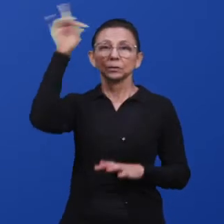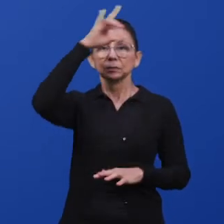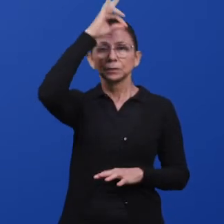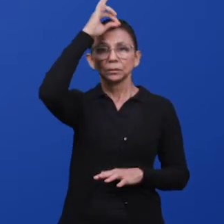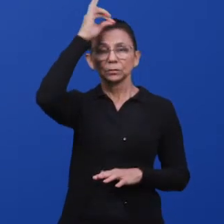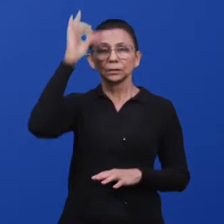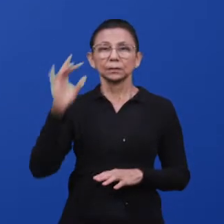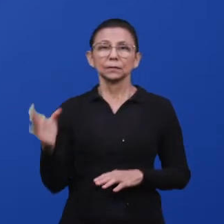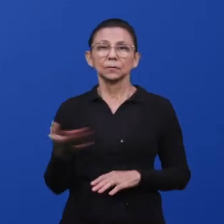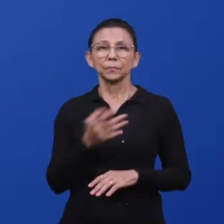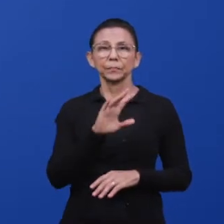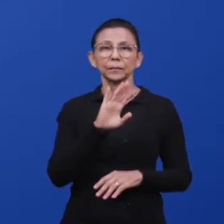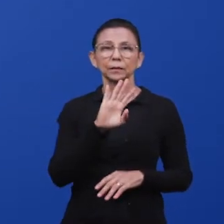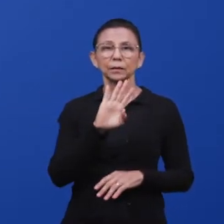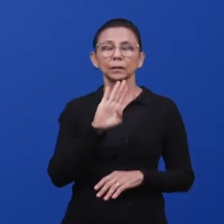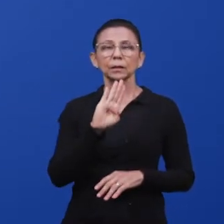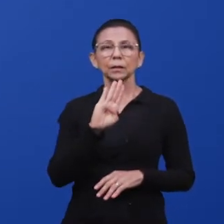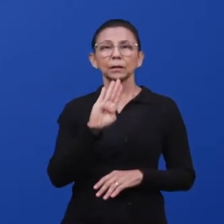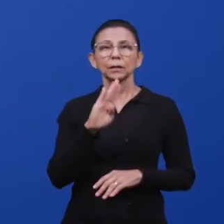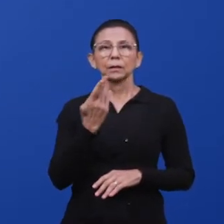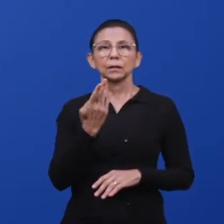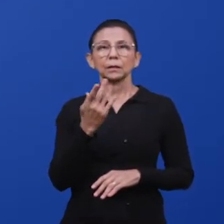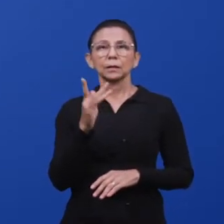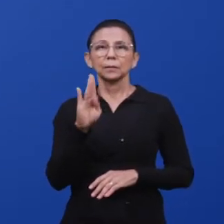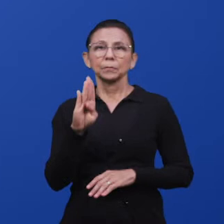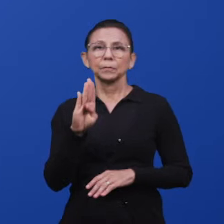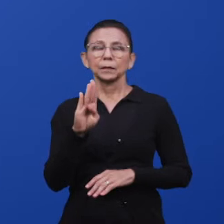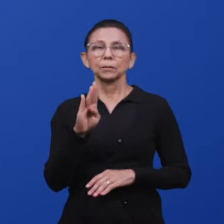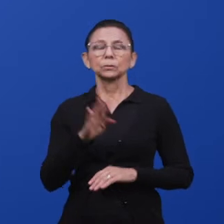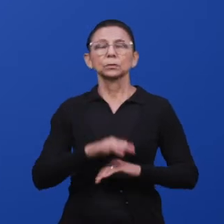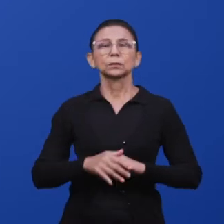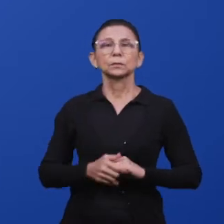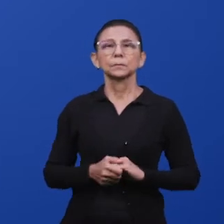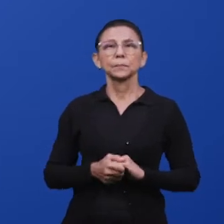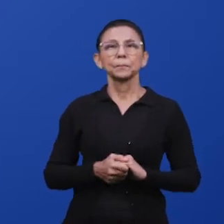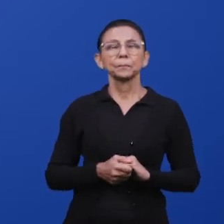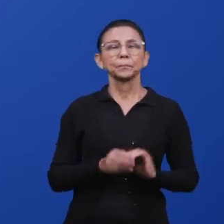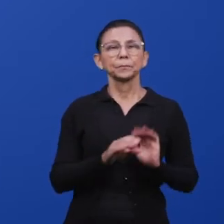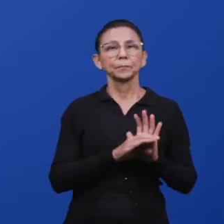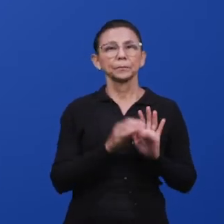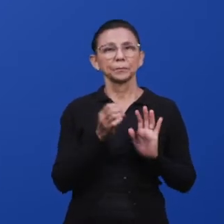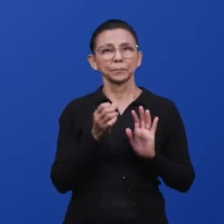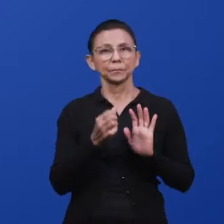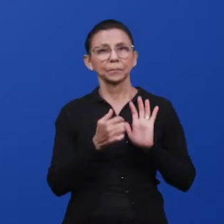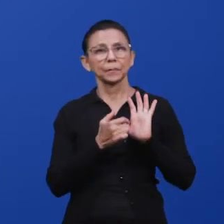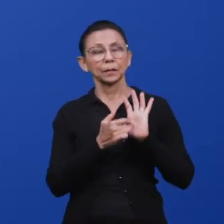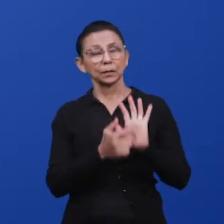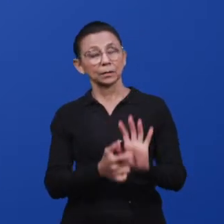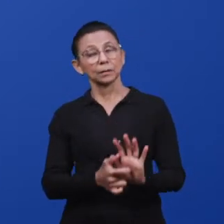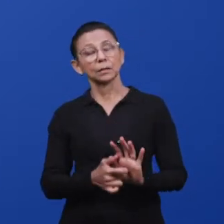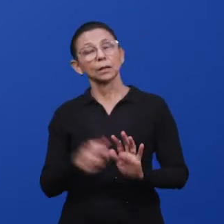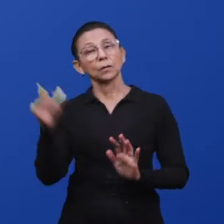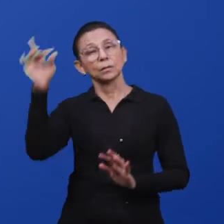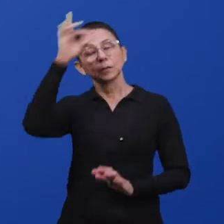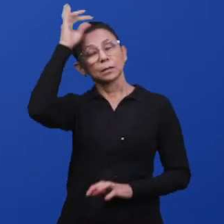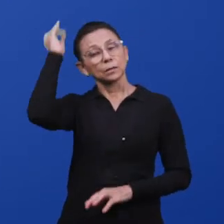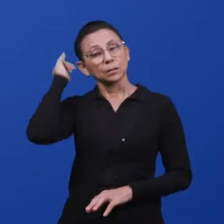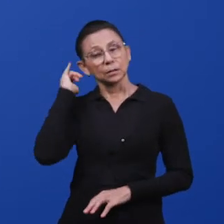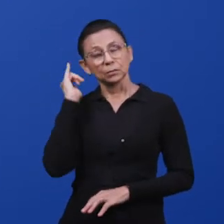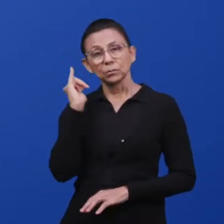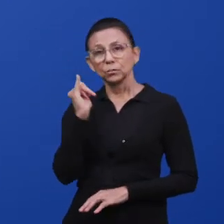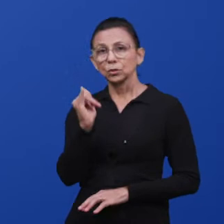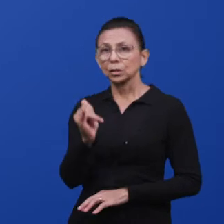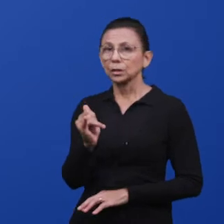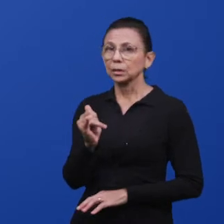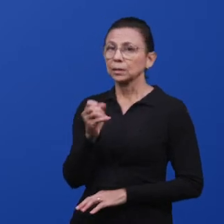Hebreus, capítulo 3, 7 e 8, diz assim: portanto, como diz o Espírito Santo, se ouvirdes hoje